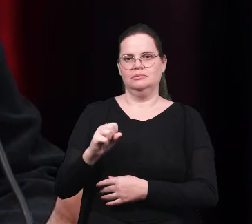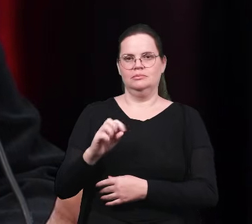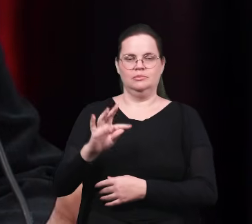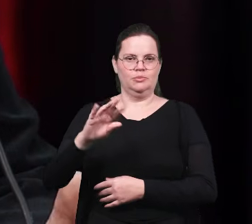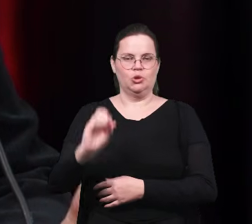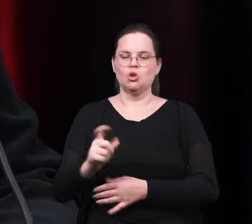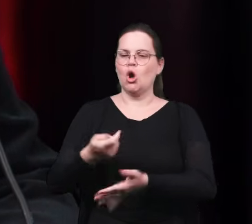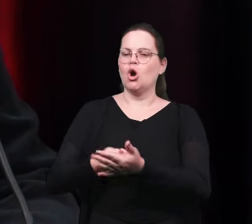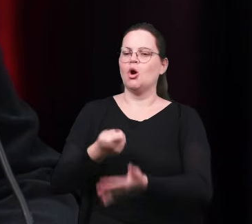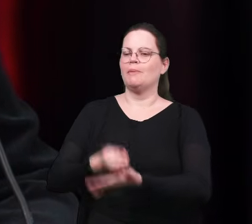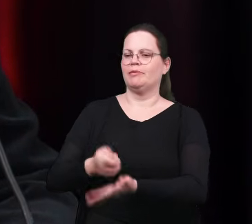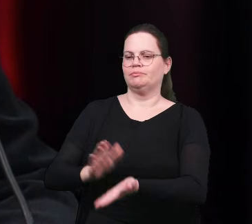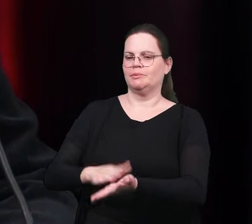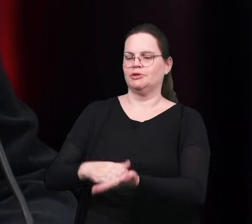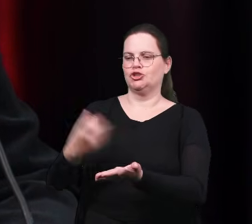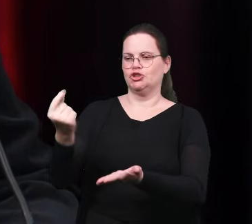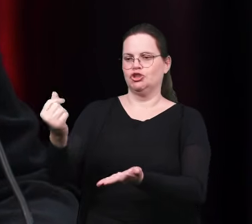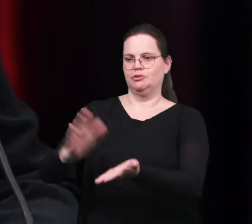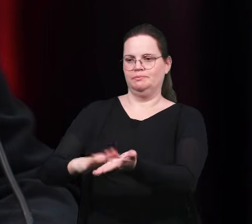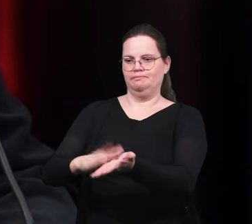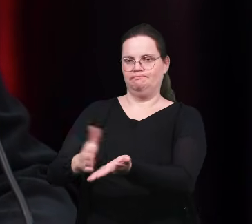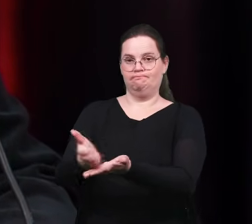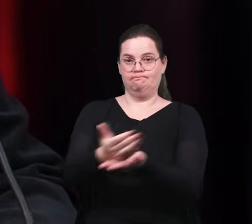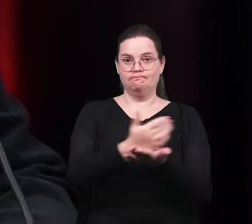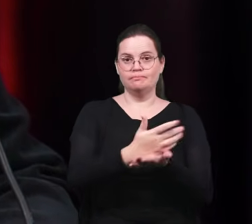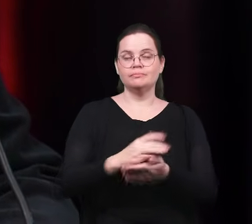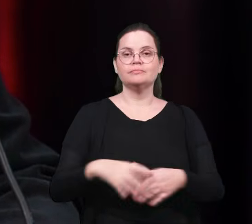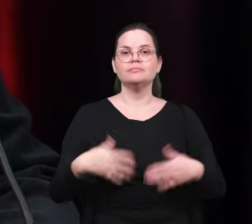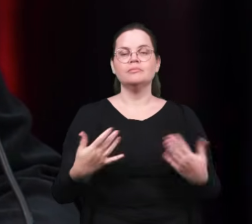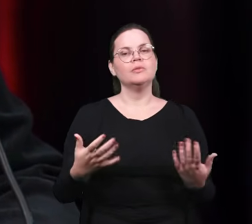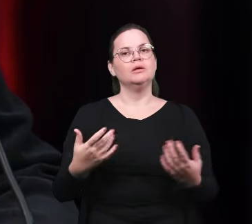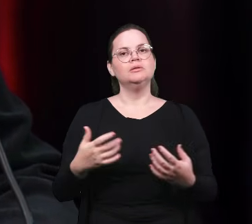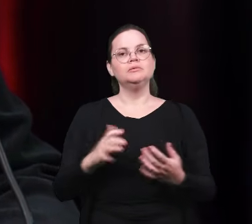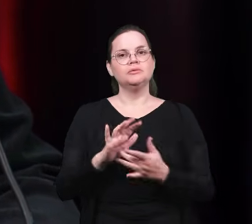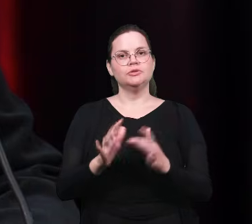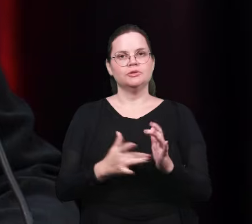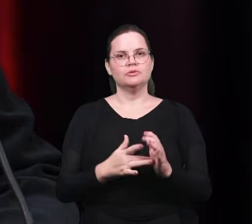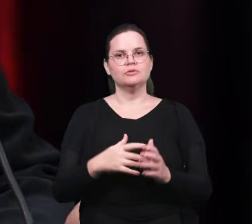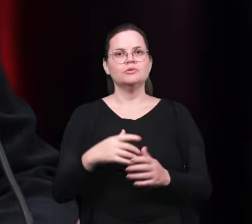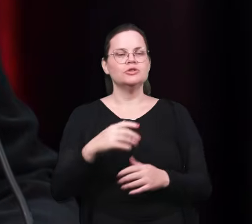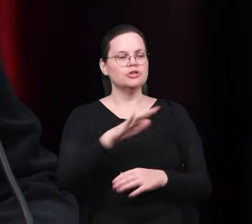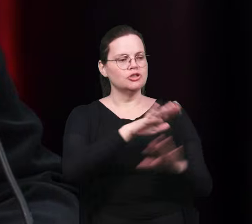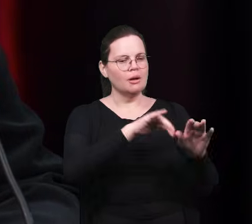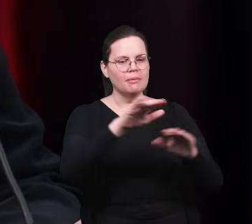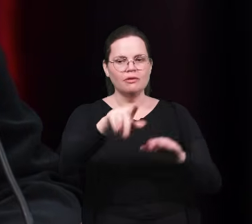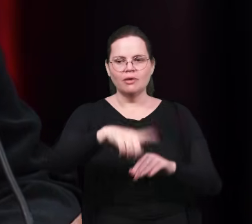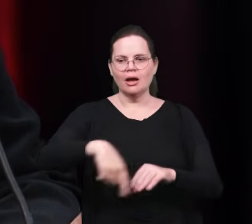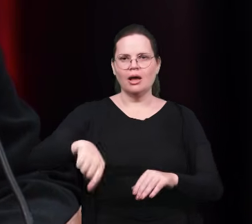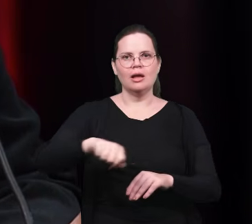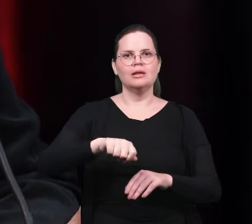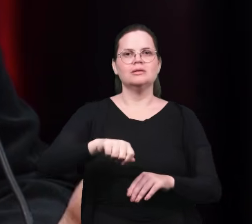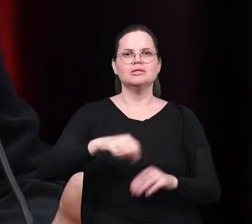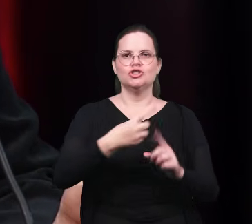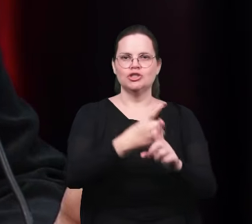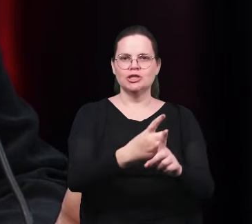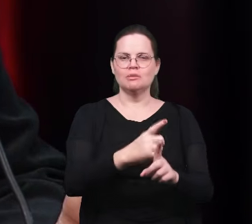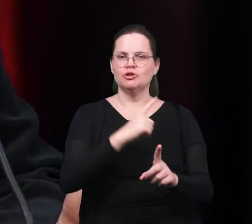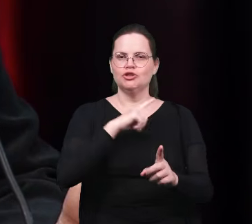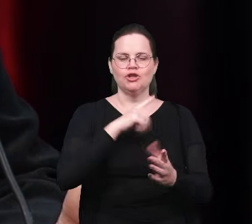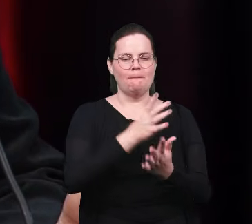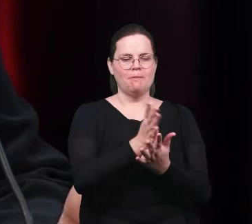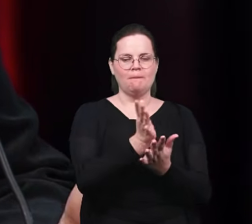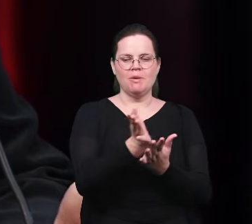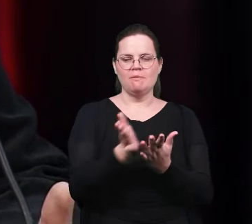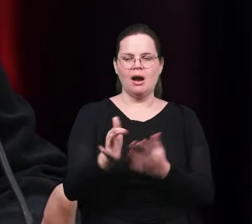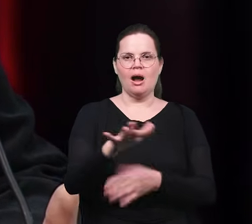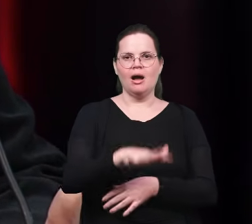Então nós vemos assim a forma que Jesus chamar aqueles que vão lhe servir em todas as áreas, né?